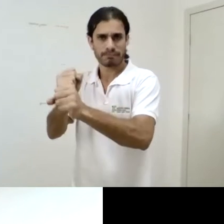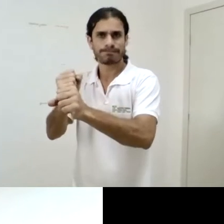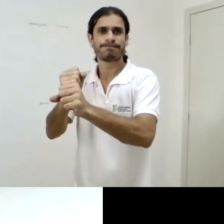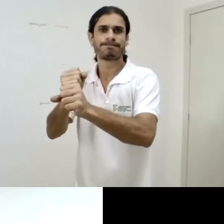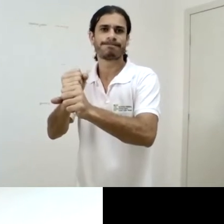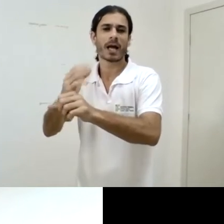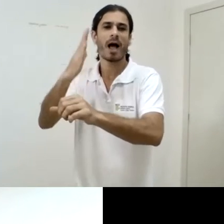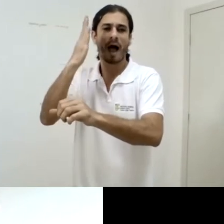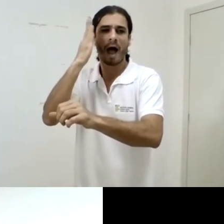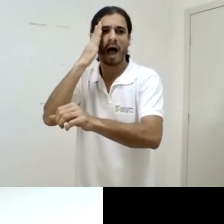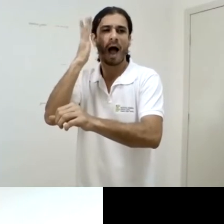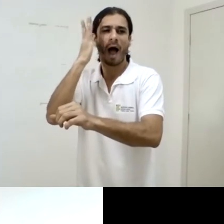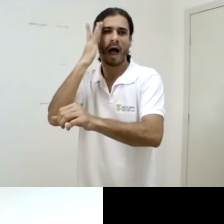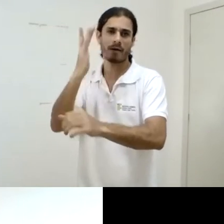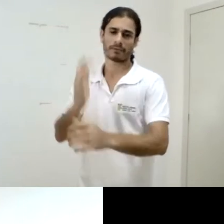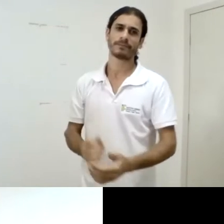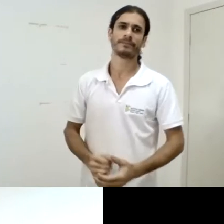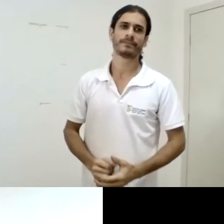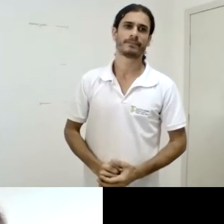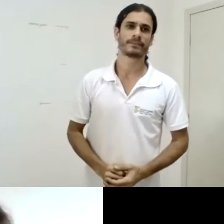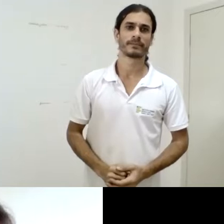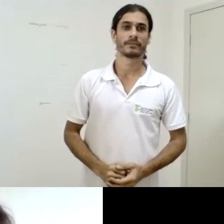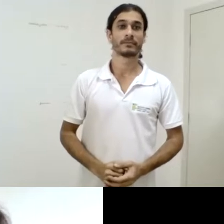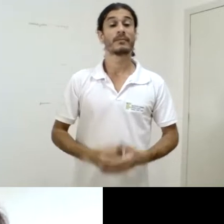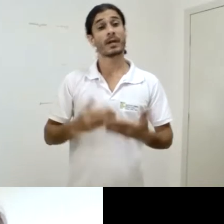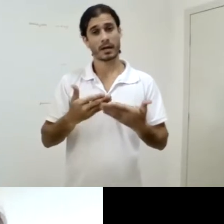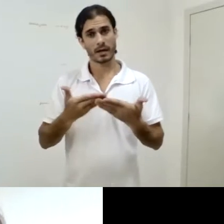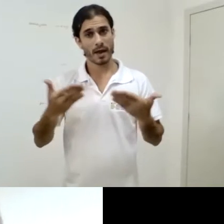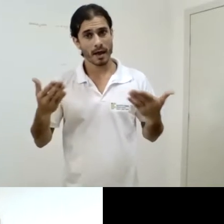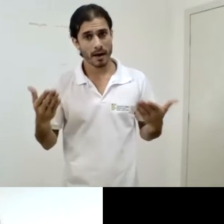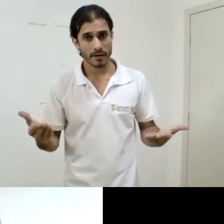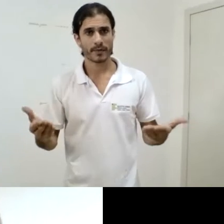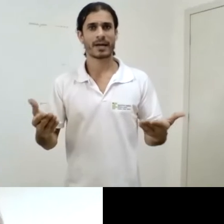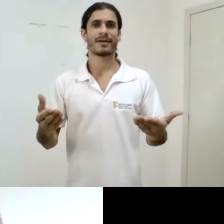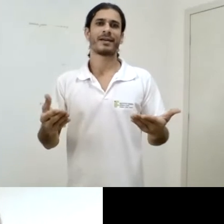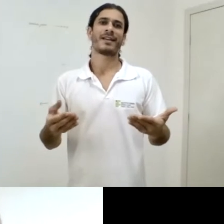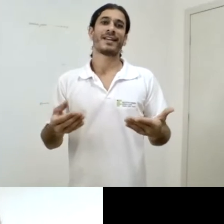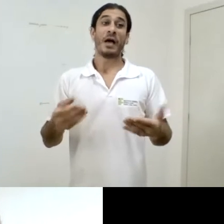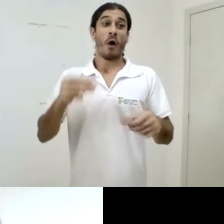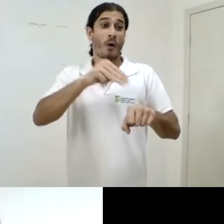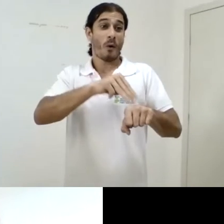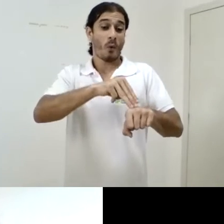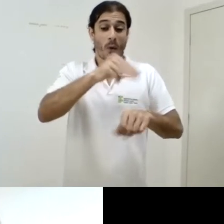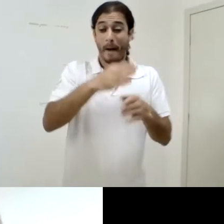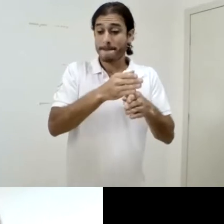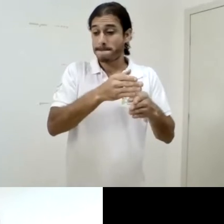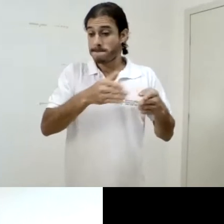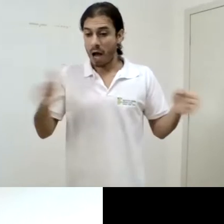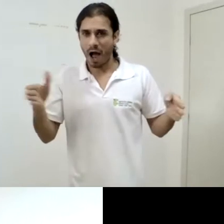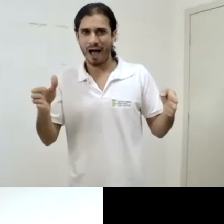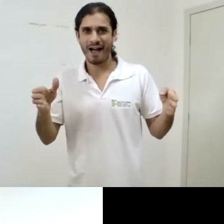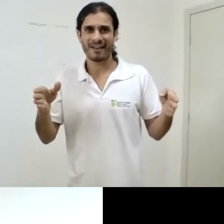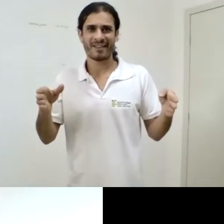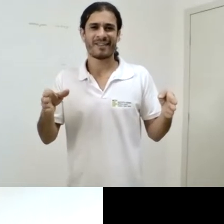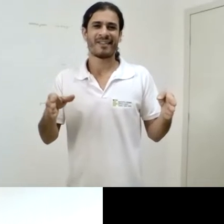dizendo. Por isso que, exatamente por isso, porque o tempo do mestrado, que passa tão rápido, 24 meses, que no primeiro semestre, os dois primeiros